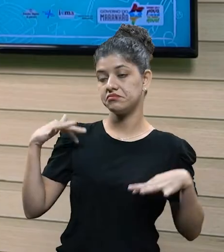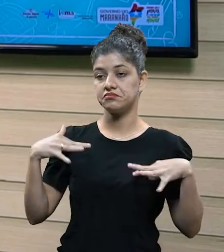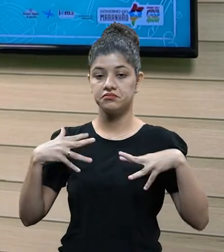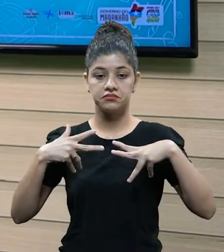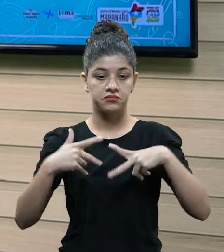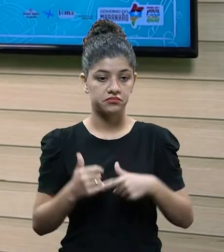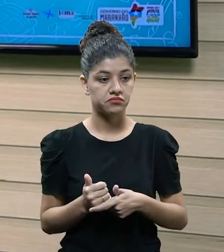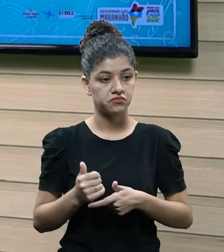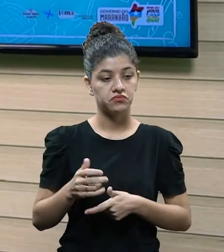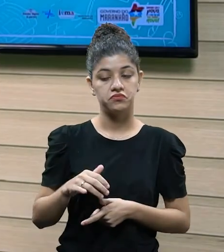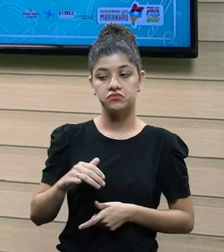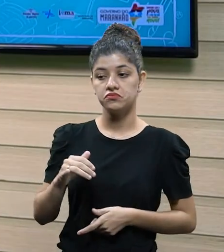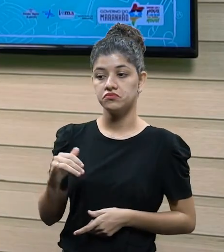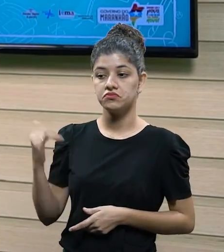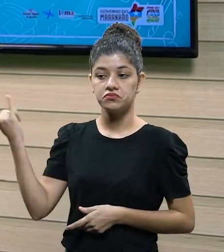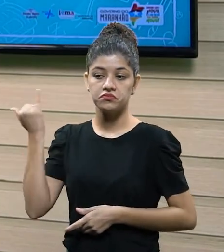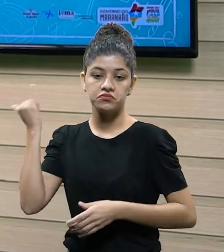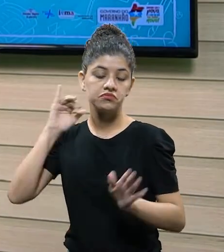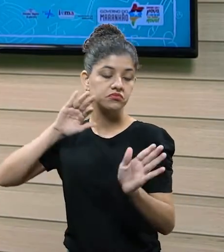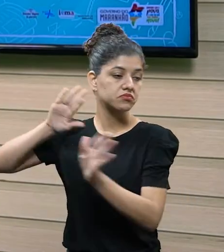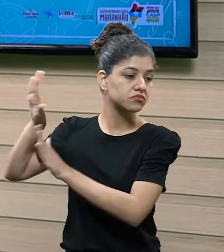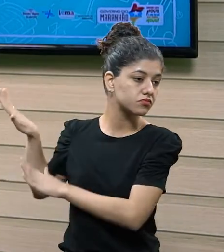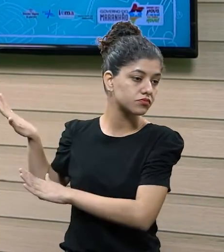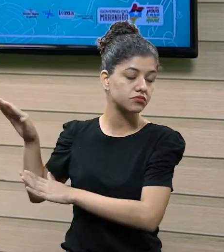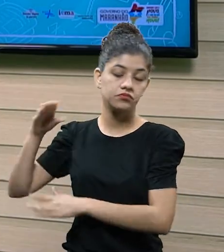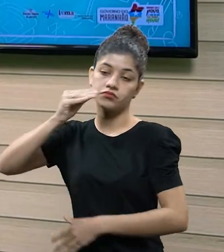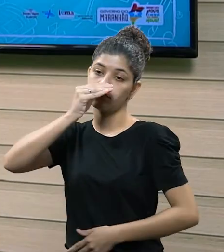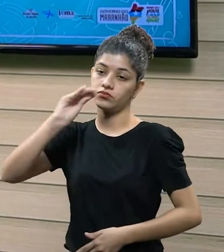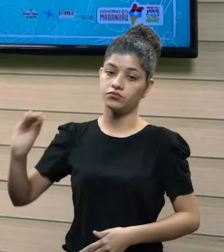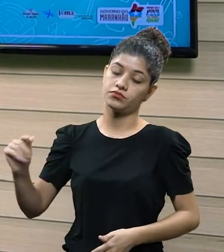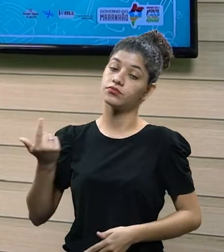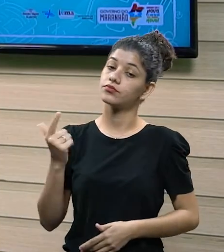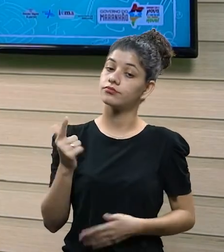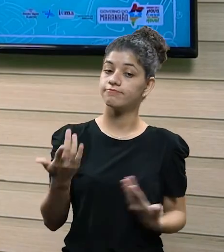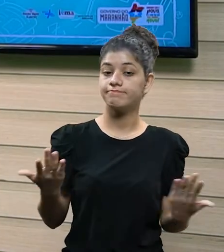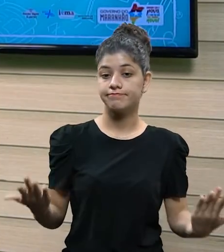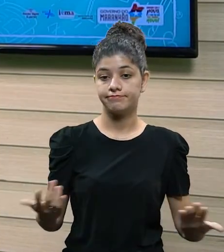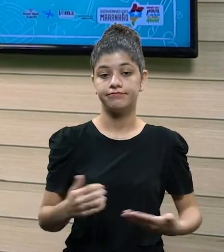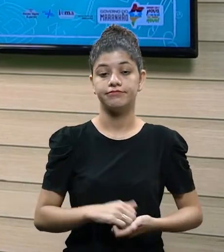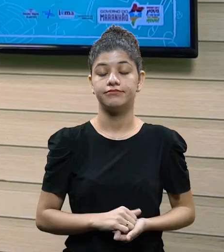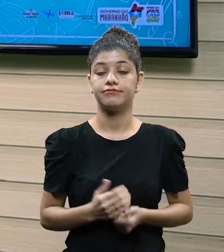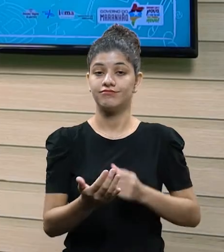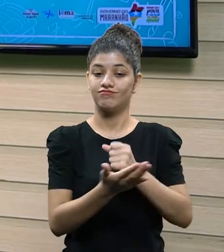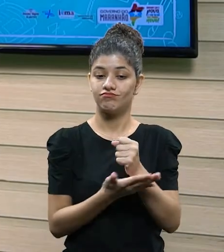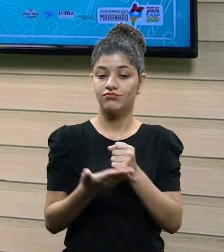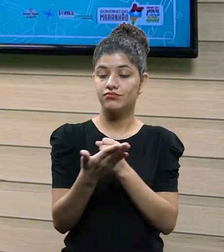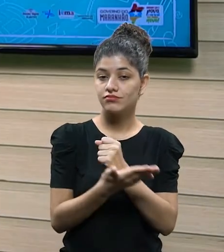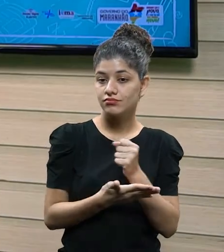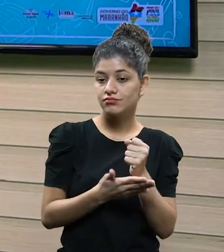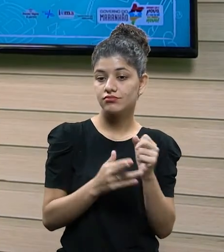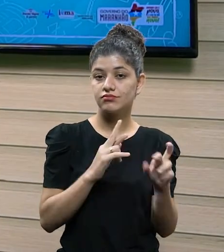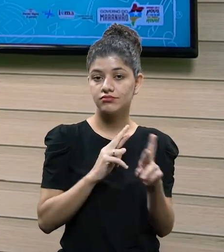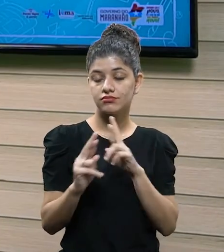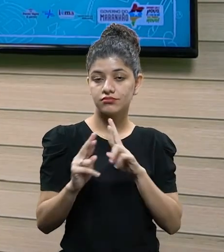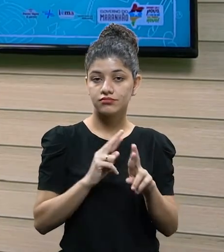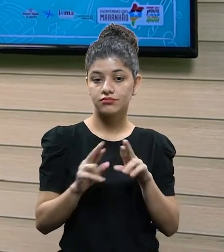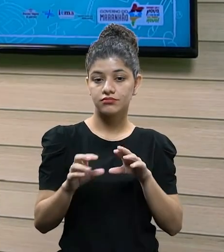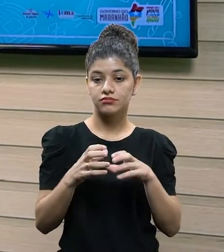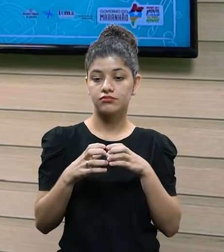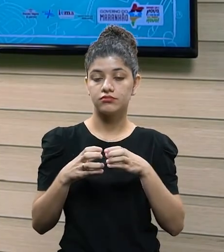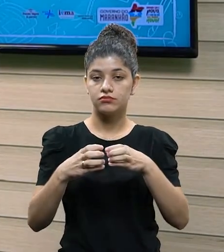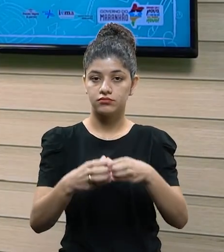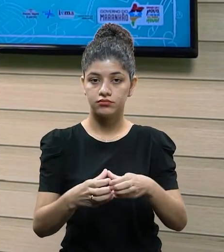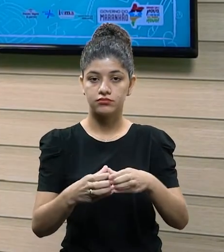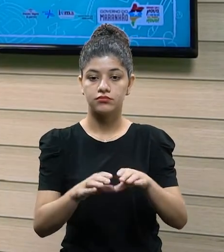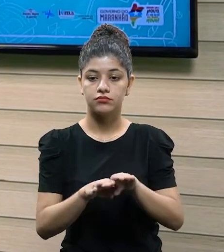de autoridade, que não escuta ninguém, e aí esse consenso não vai ter. Então o consenso ele é fundamental numa gestão